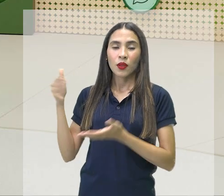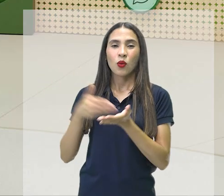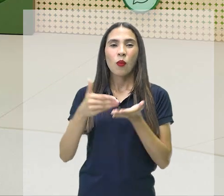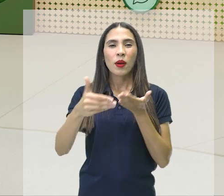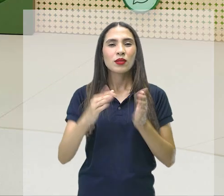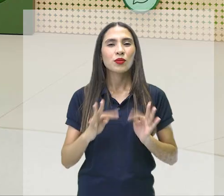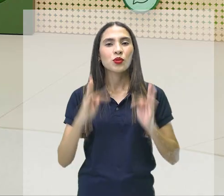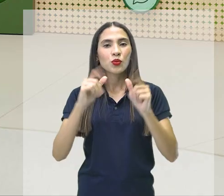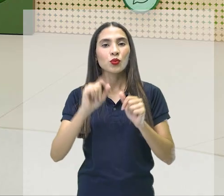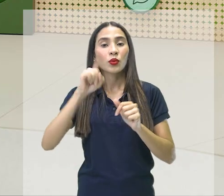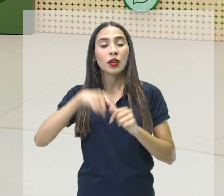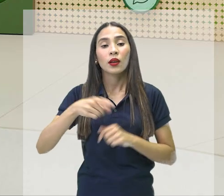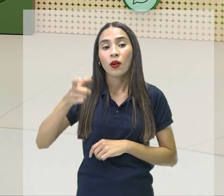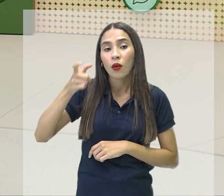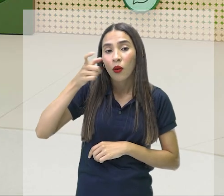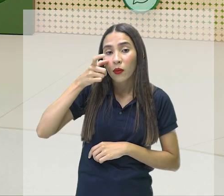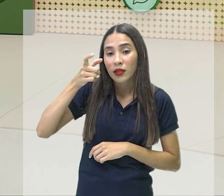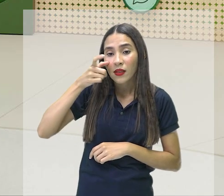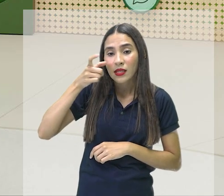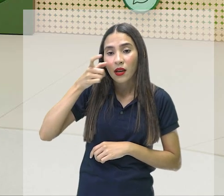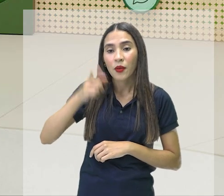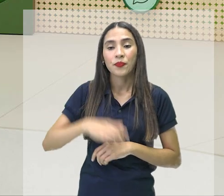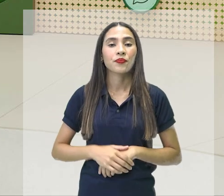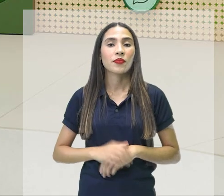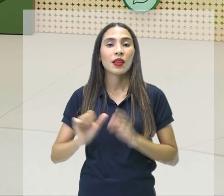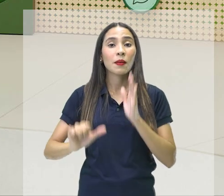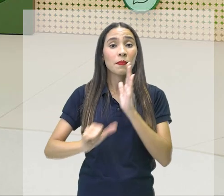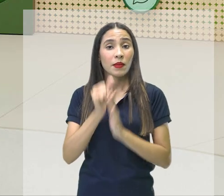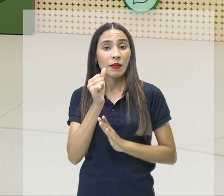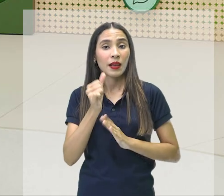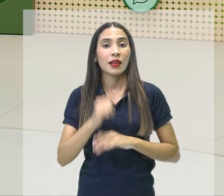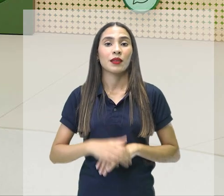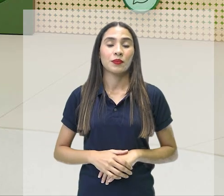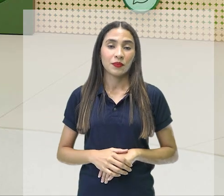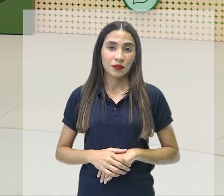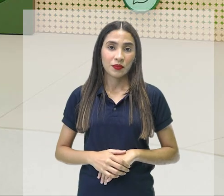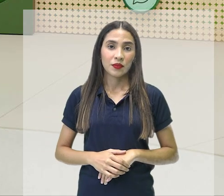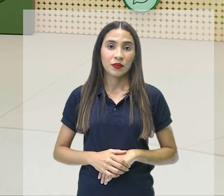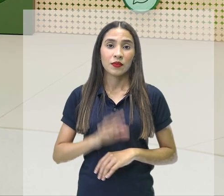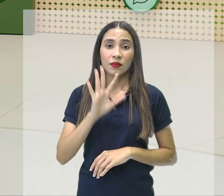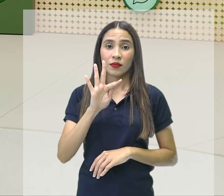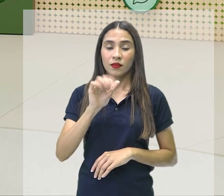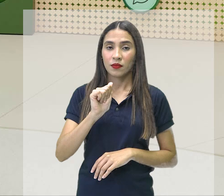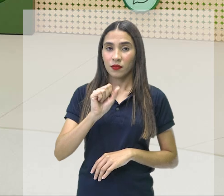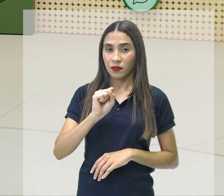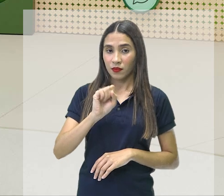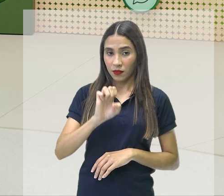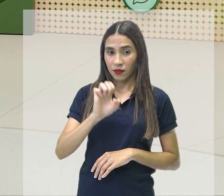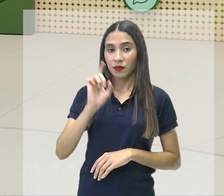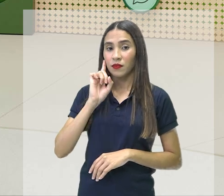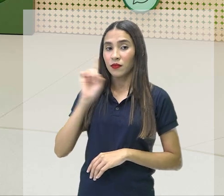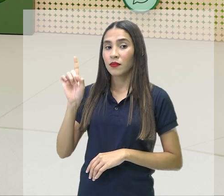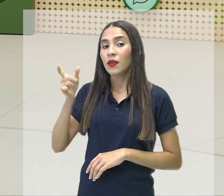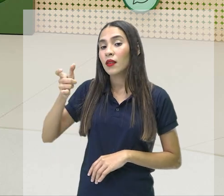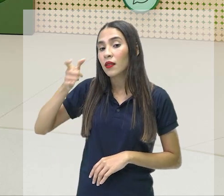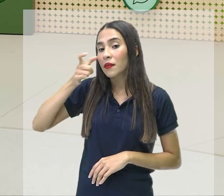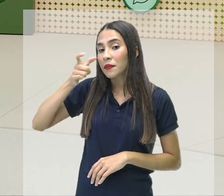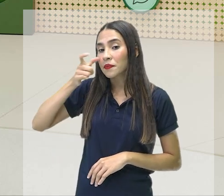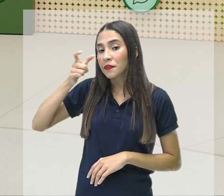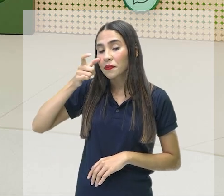o início de tudo, que é a observação, certo? É a primeira fase, ele aparece aqui em cima, olha